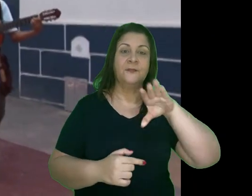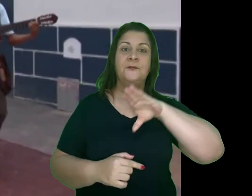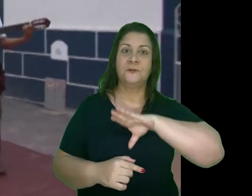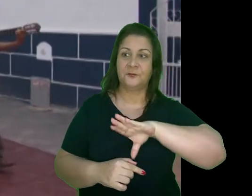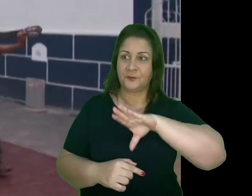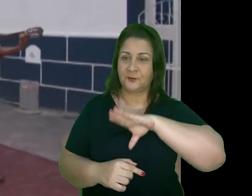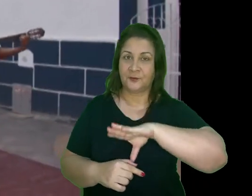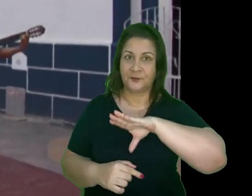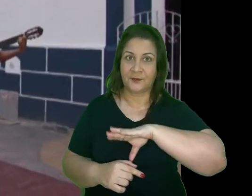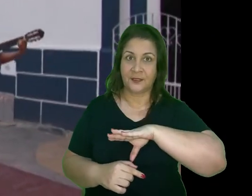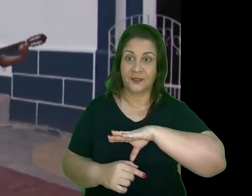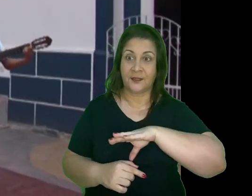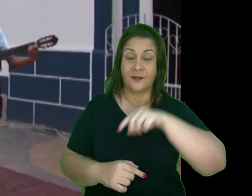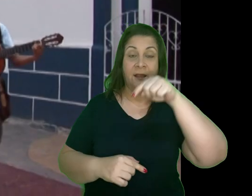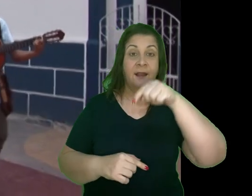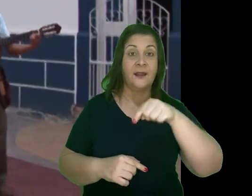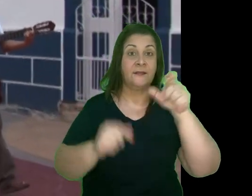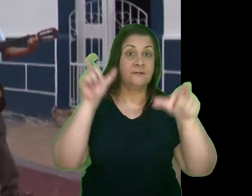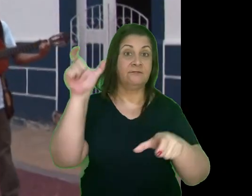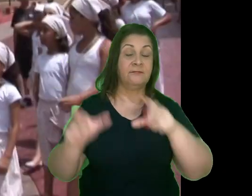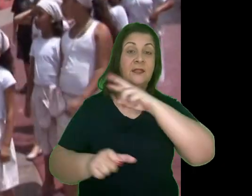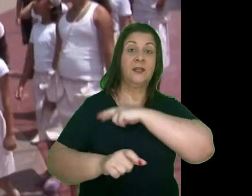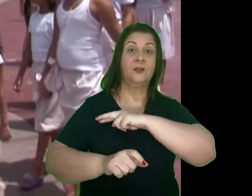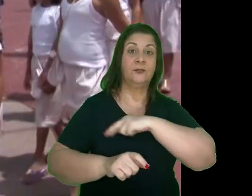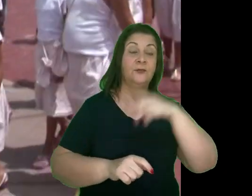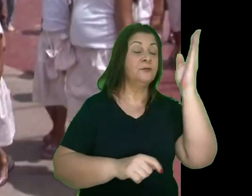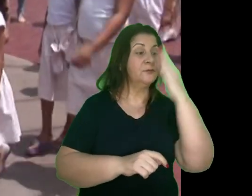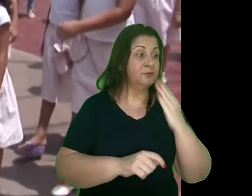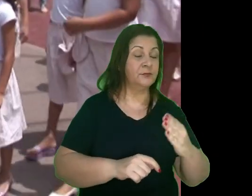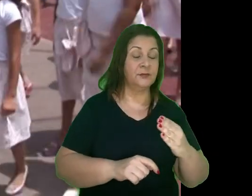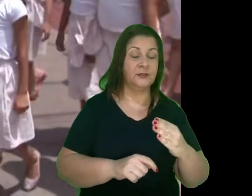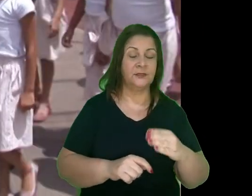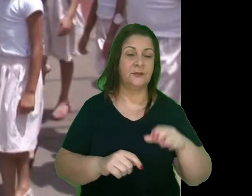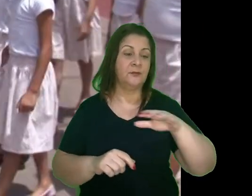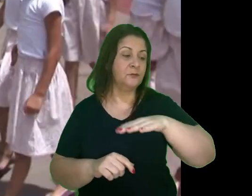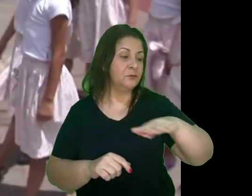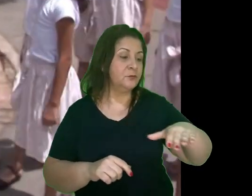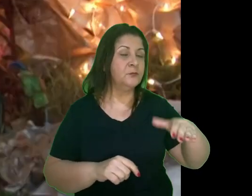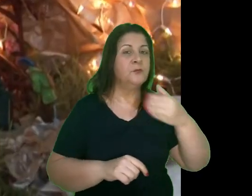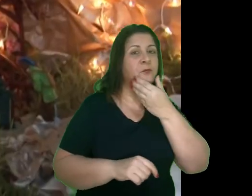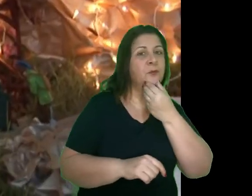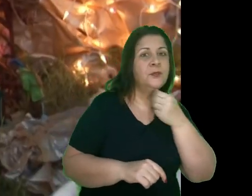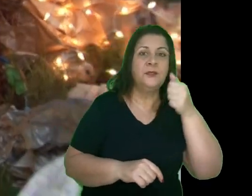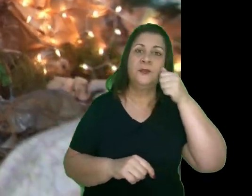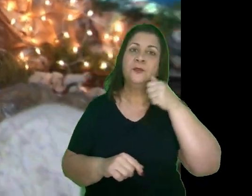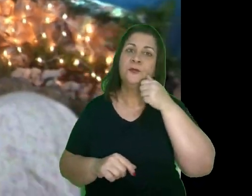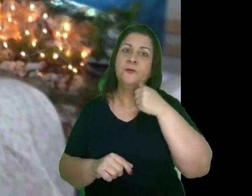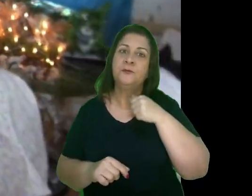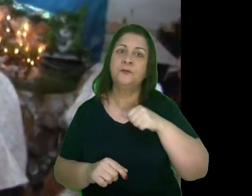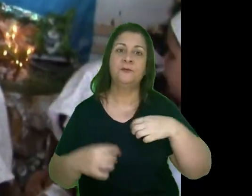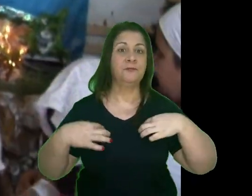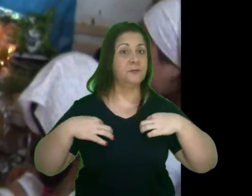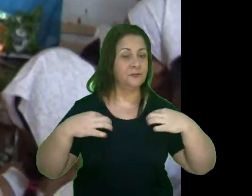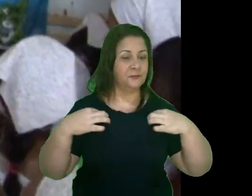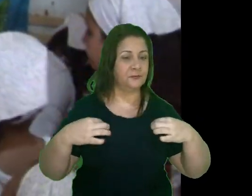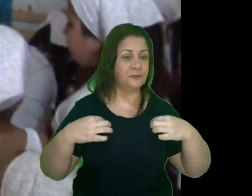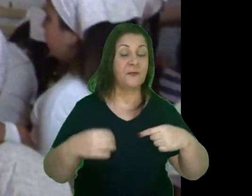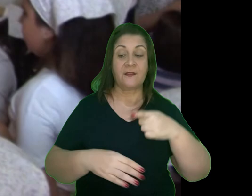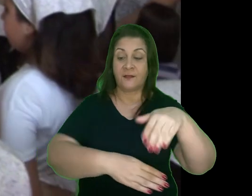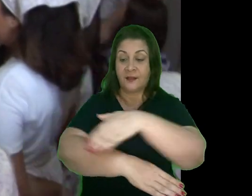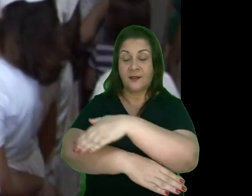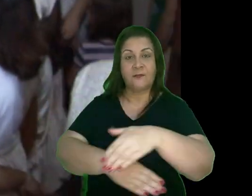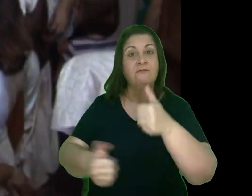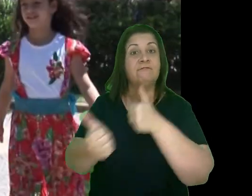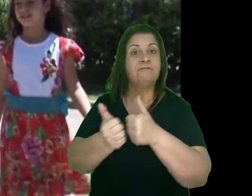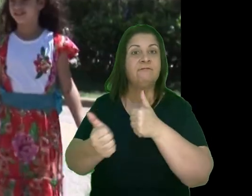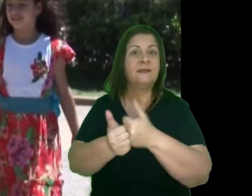manifestação vinda de Portugal e adotada pelos religiosos do Brasil. Um grupo de meninos e meninas, vestidos como pastores,